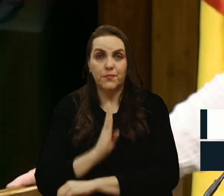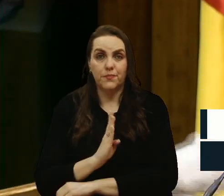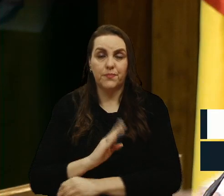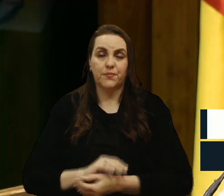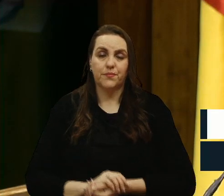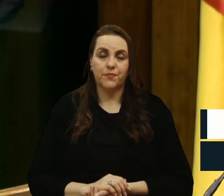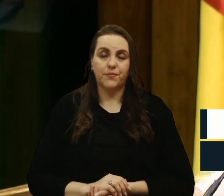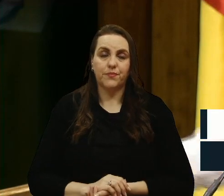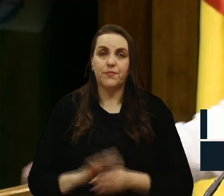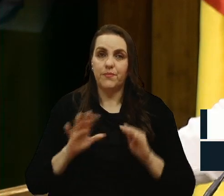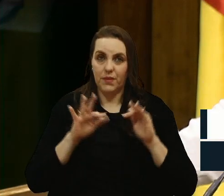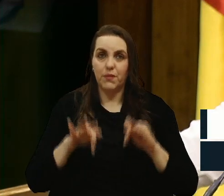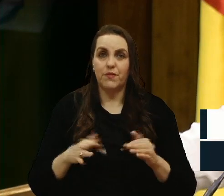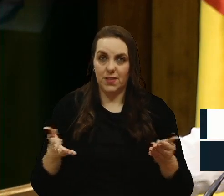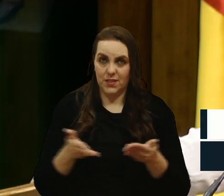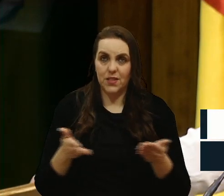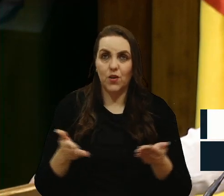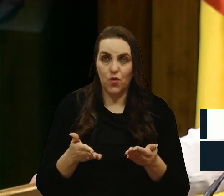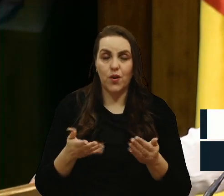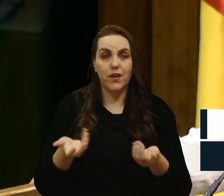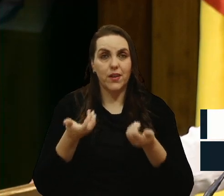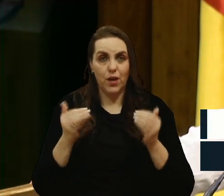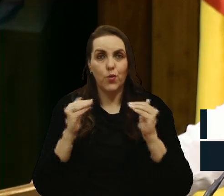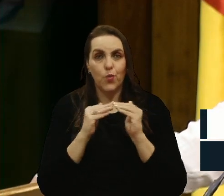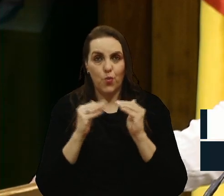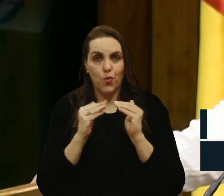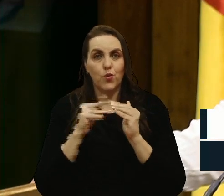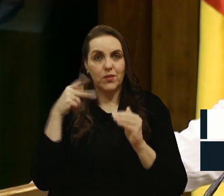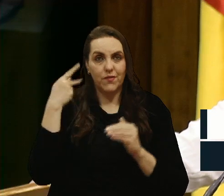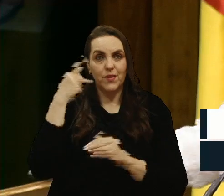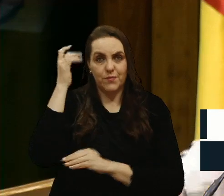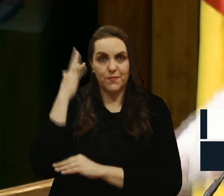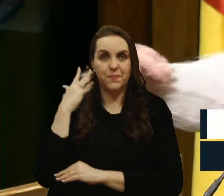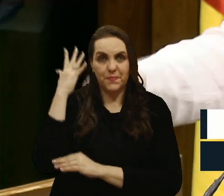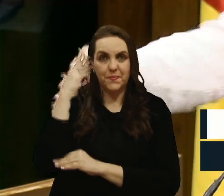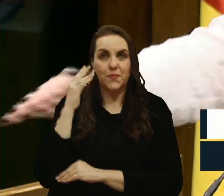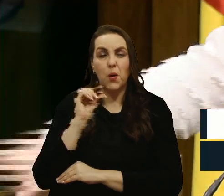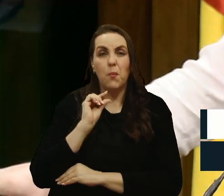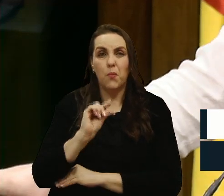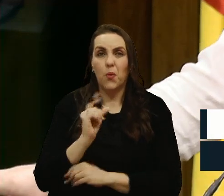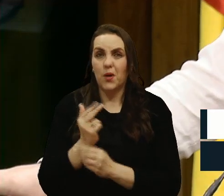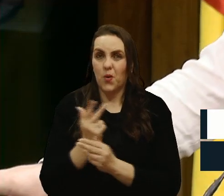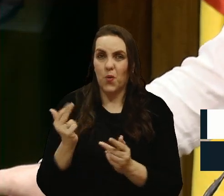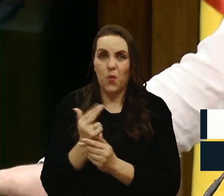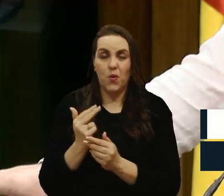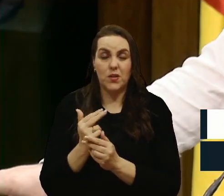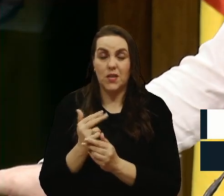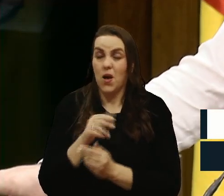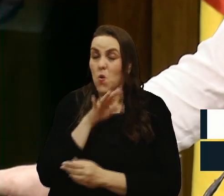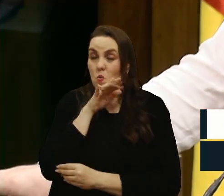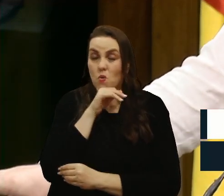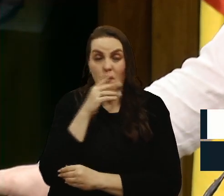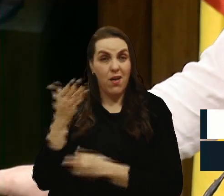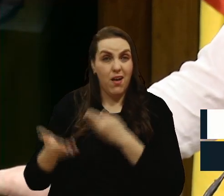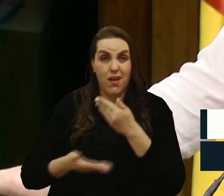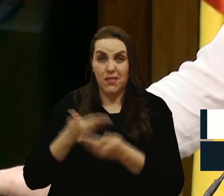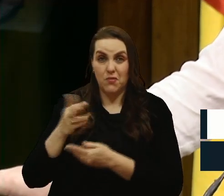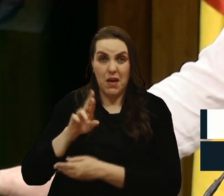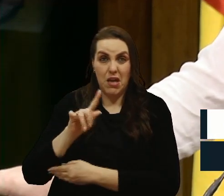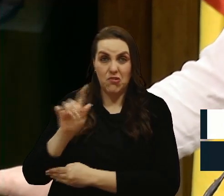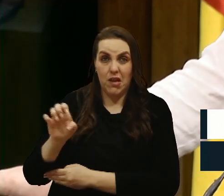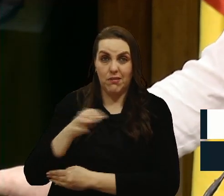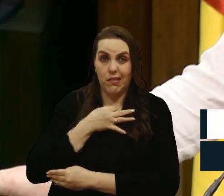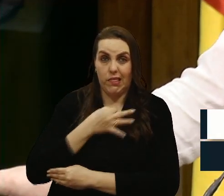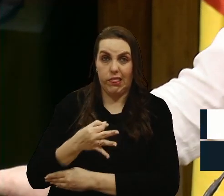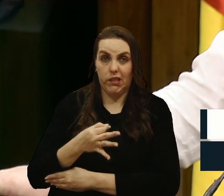E para finalizar, queria concordar com a vereadora Daiane que poucas coisas são tão ruins quanto o atendimento da RGE. Eu estive na RGE e vim a